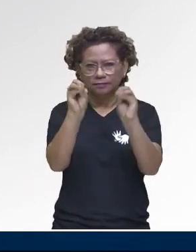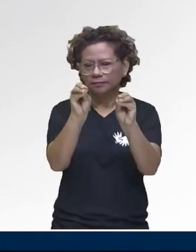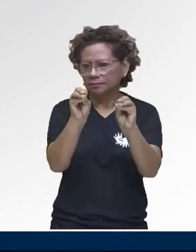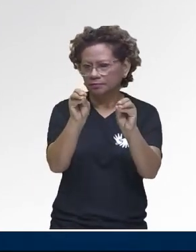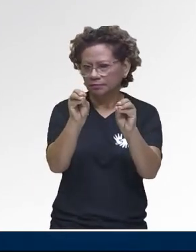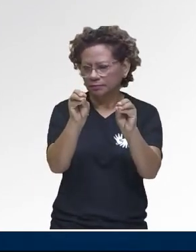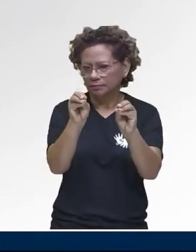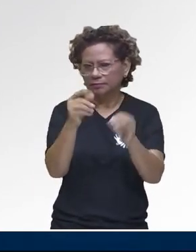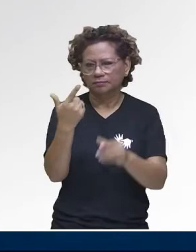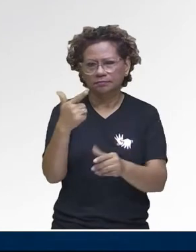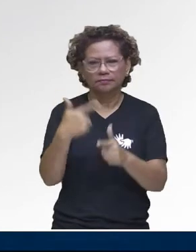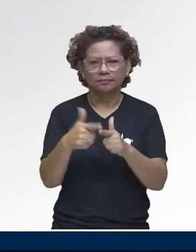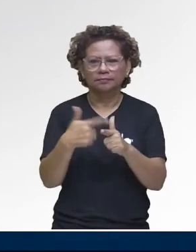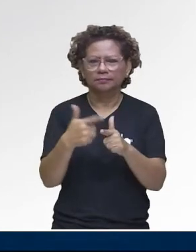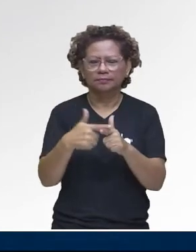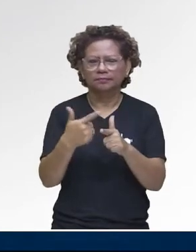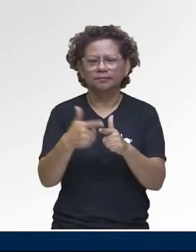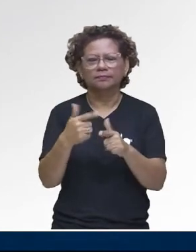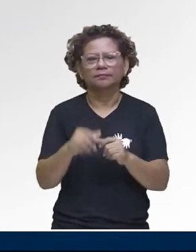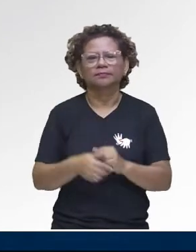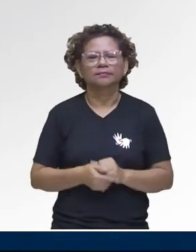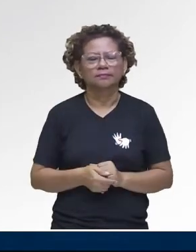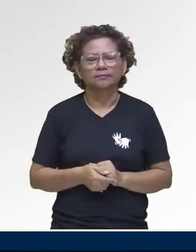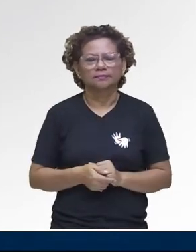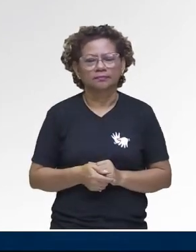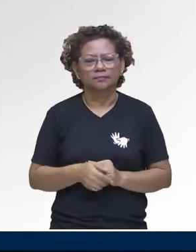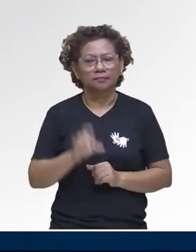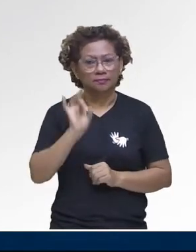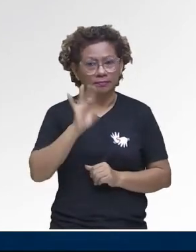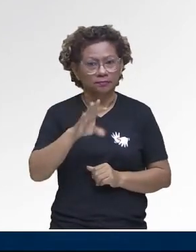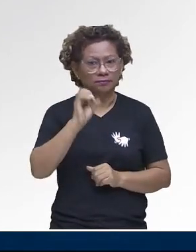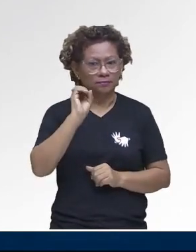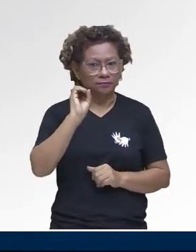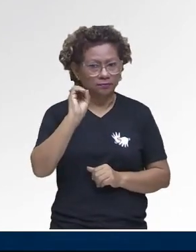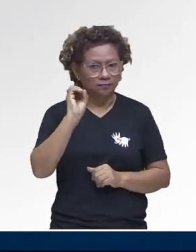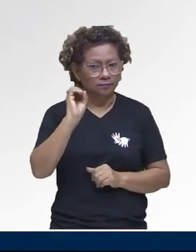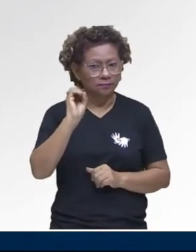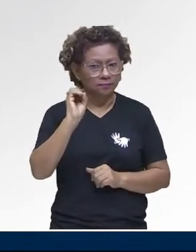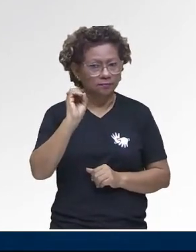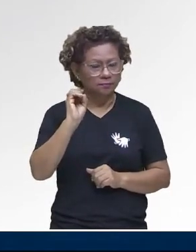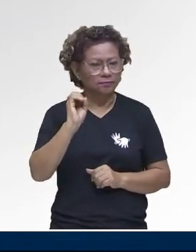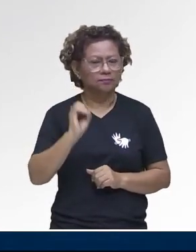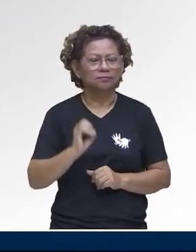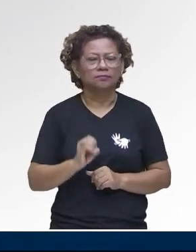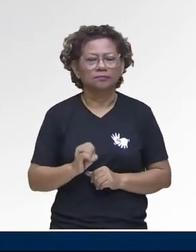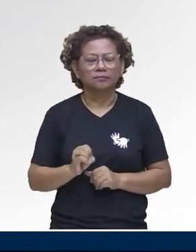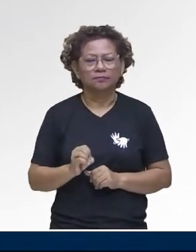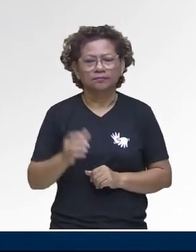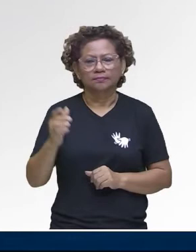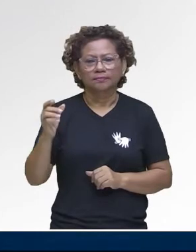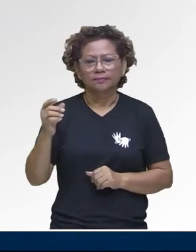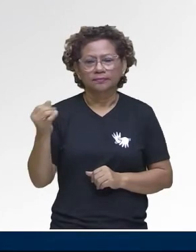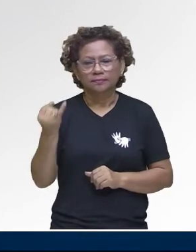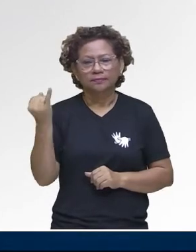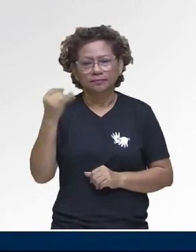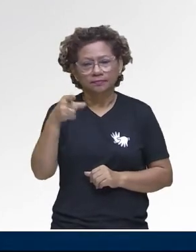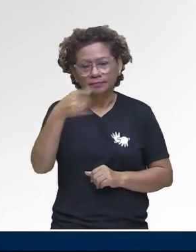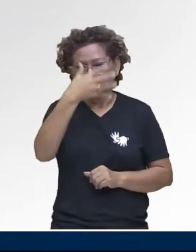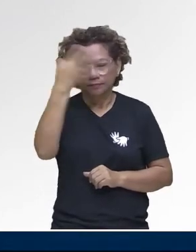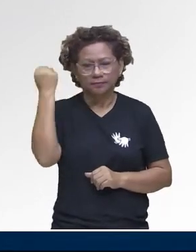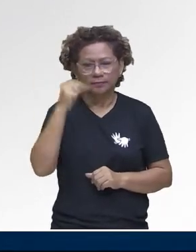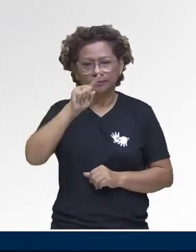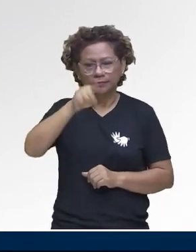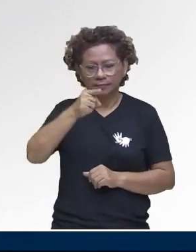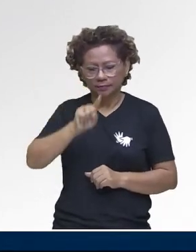com o valor numérico do elemento neutro, zero, e importante, não se esqueçam, vírgula embaixo de vírgula. Nesse momento da